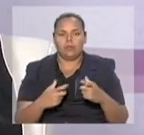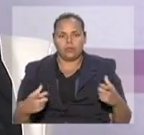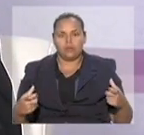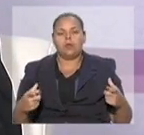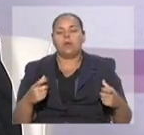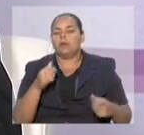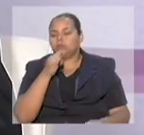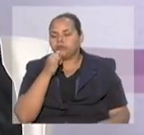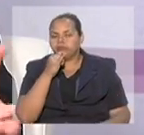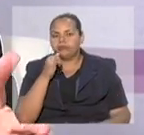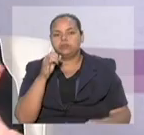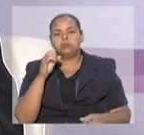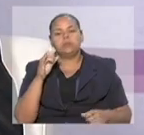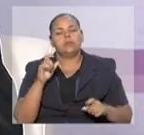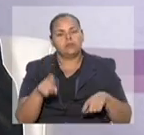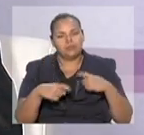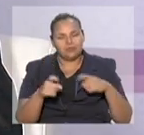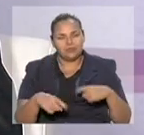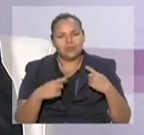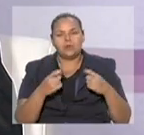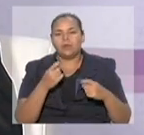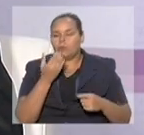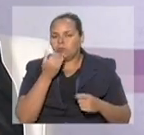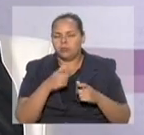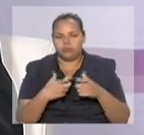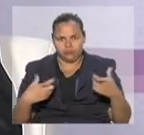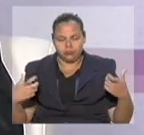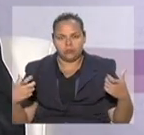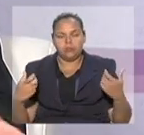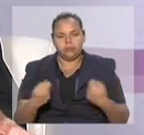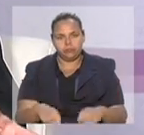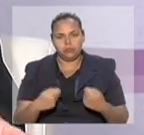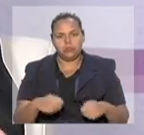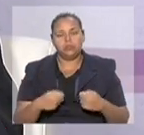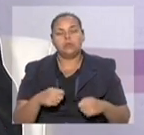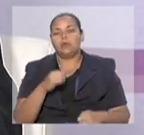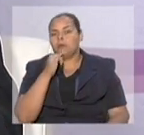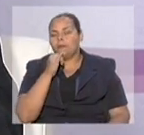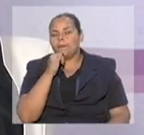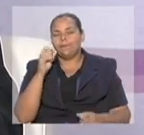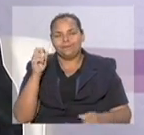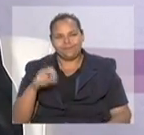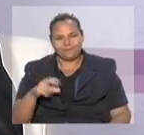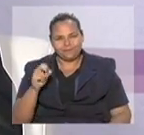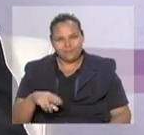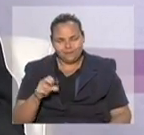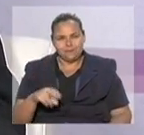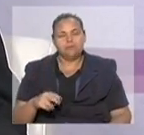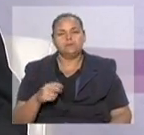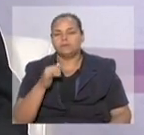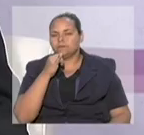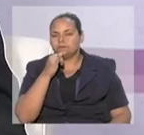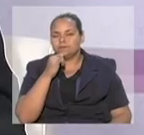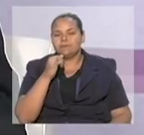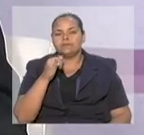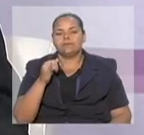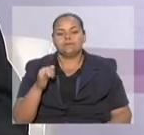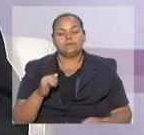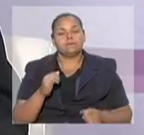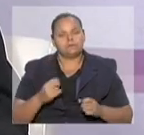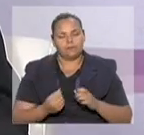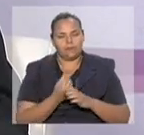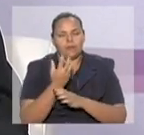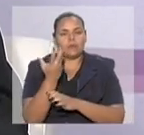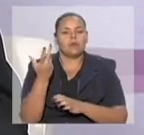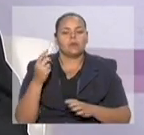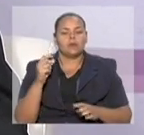aumentar a produtividade da produção de alimentos, então os agrotóxicos ou o combate às pragas, ela tem que